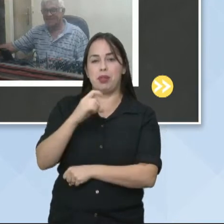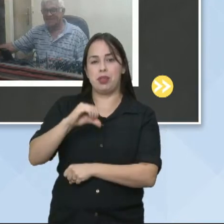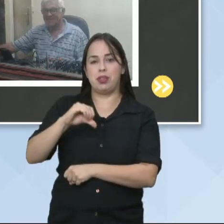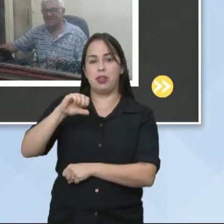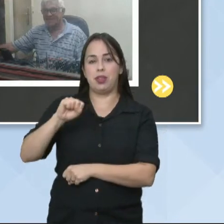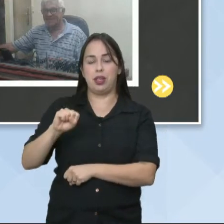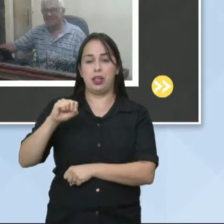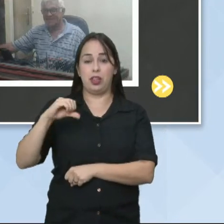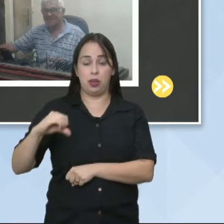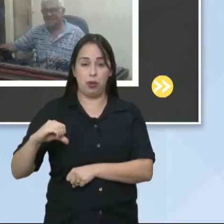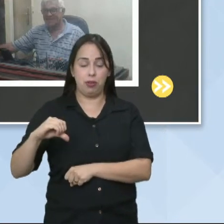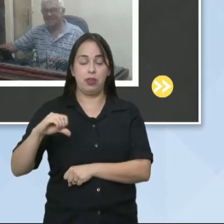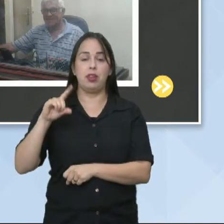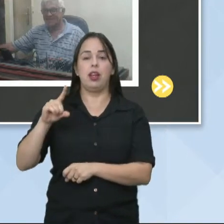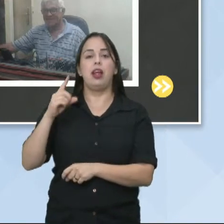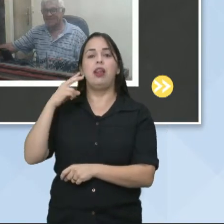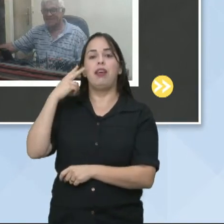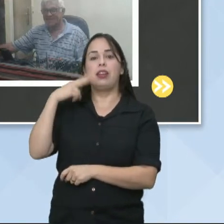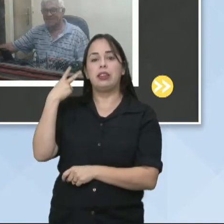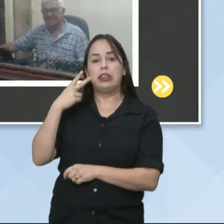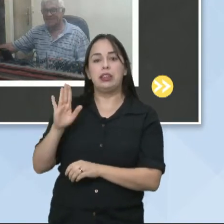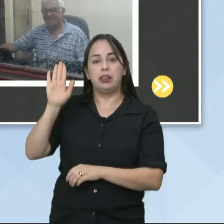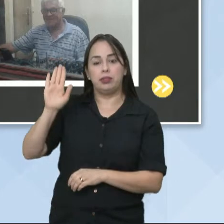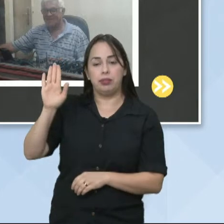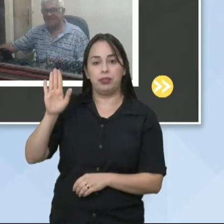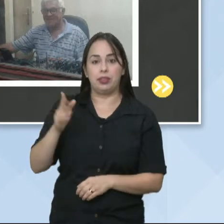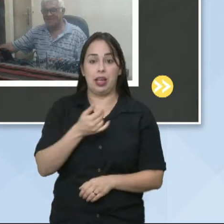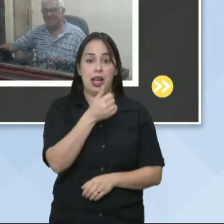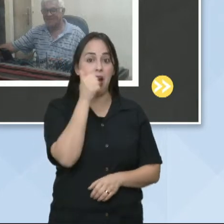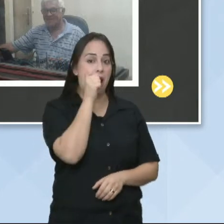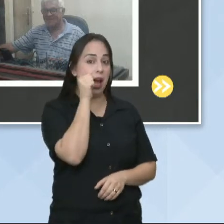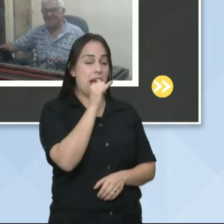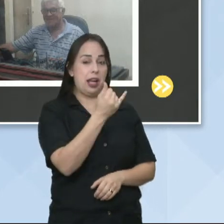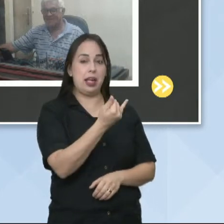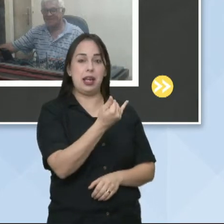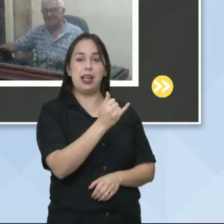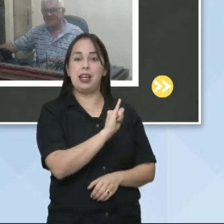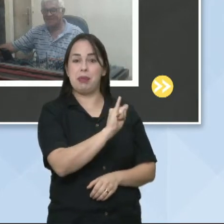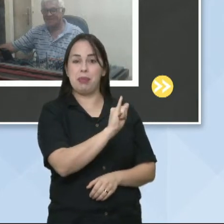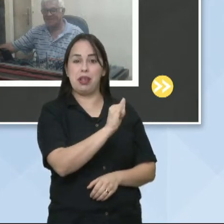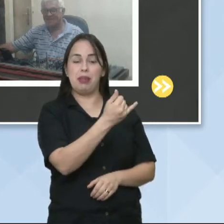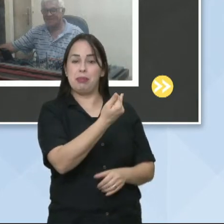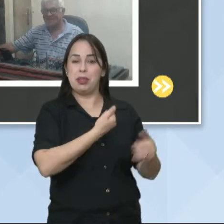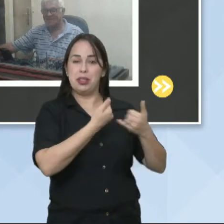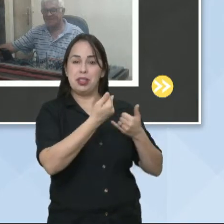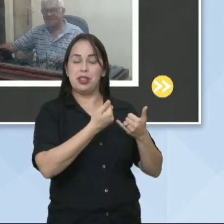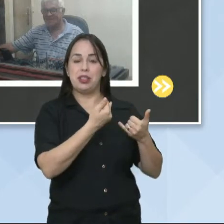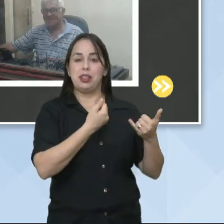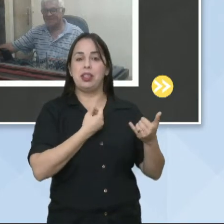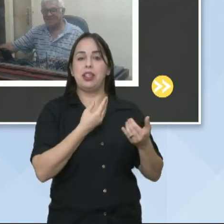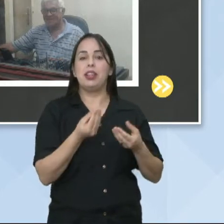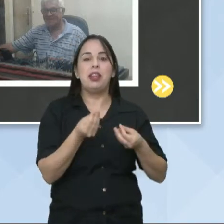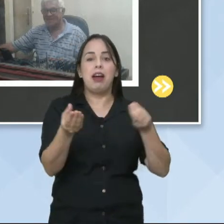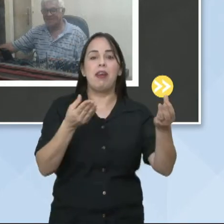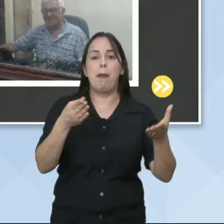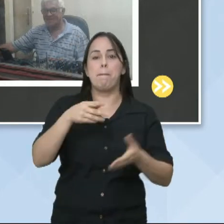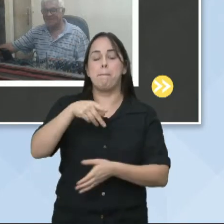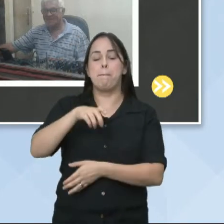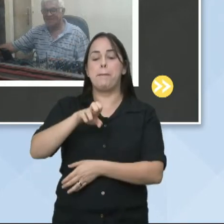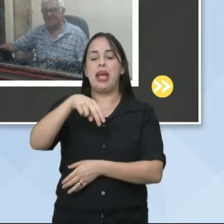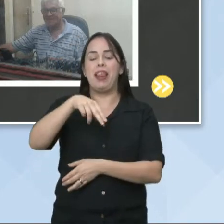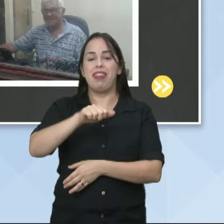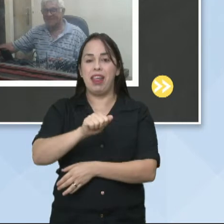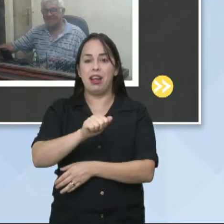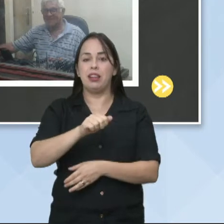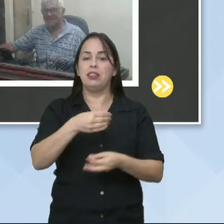dele me falou que ele fazia a campanha distribuindo peninhas, né? E foi, a família